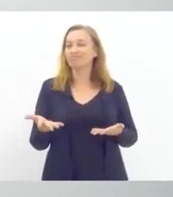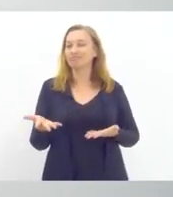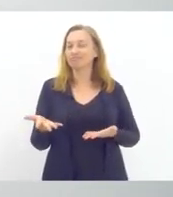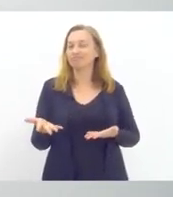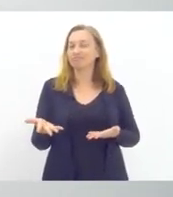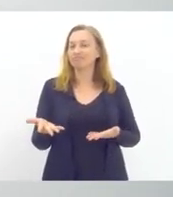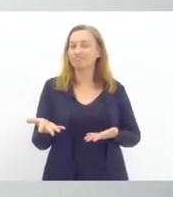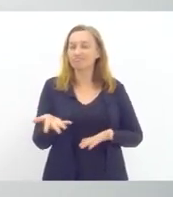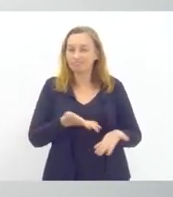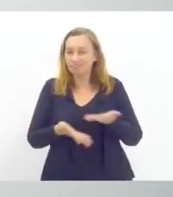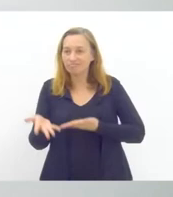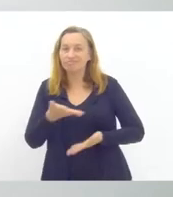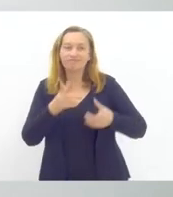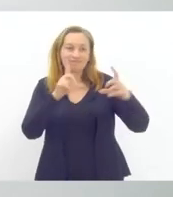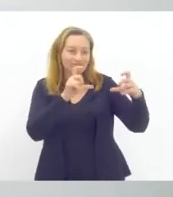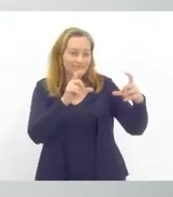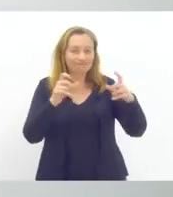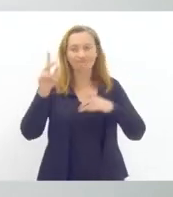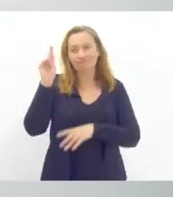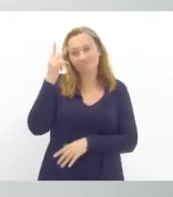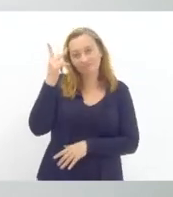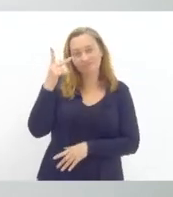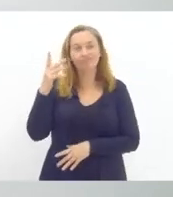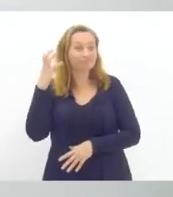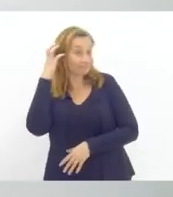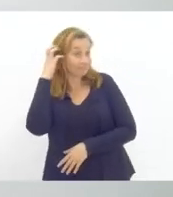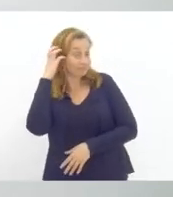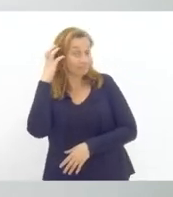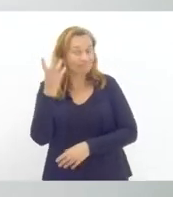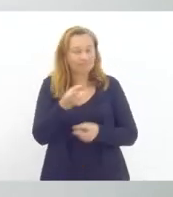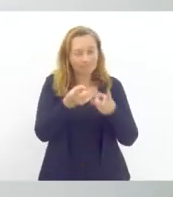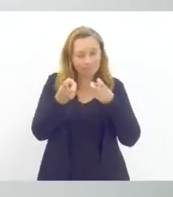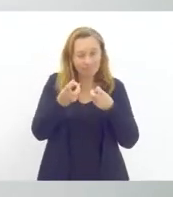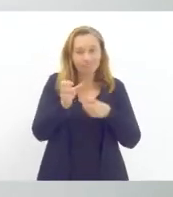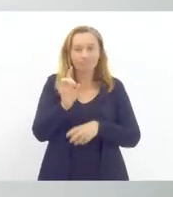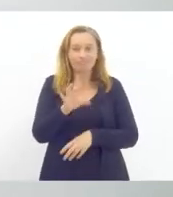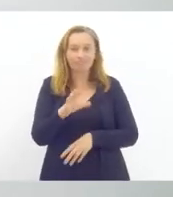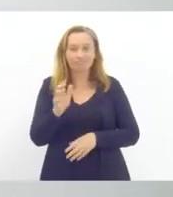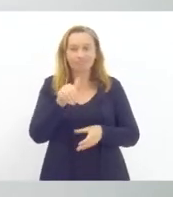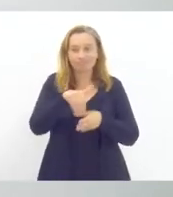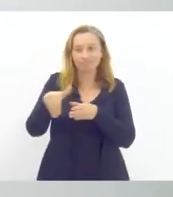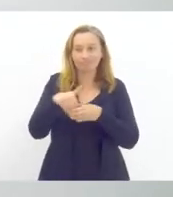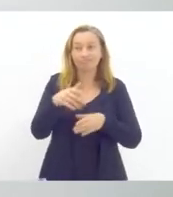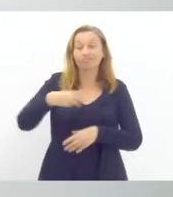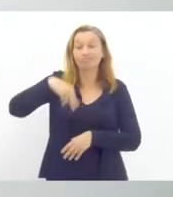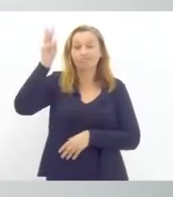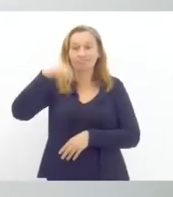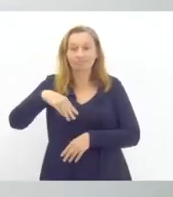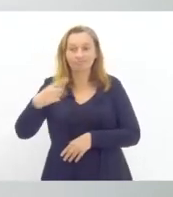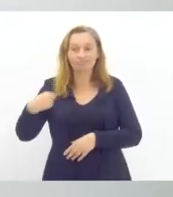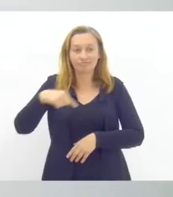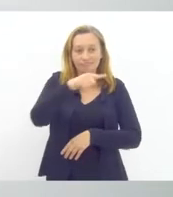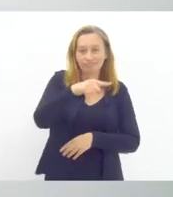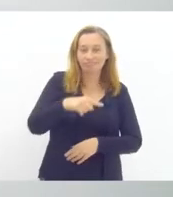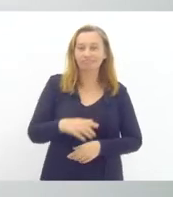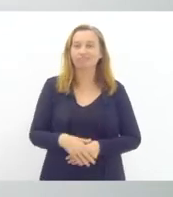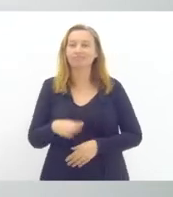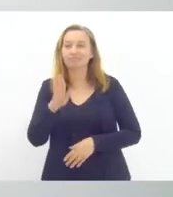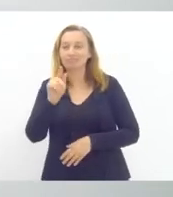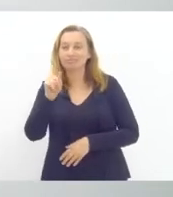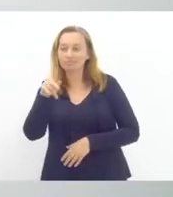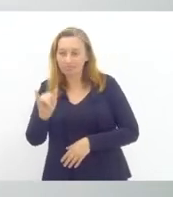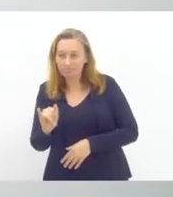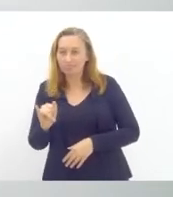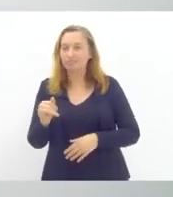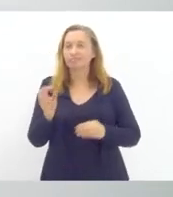importante pelas fotografias pela história da Rádio a gente percebe que só ganhou eleição que passou lá então vem trazer aqui meu beijo